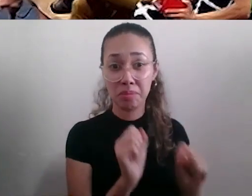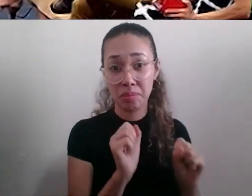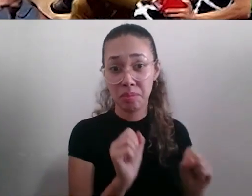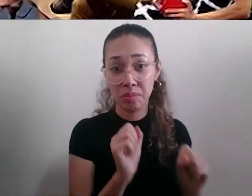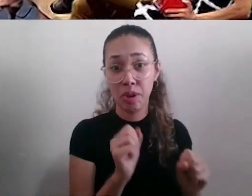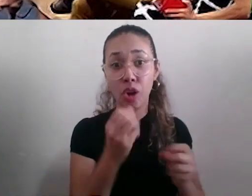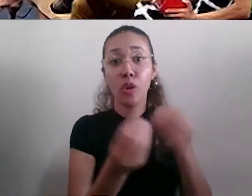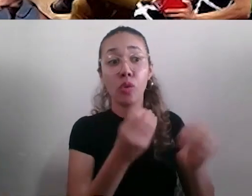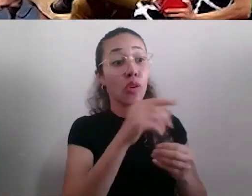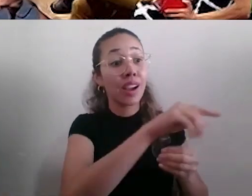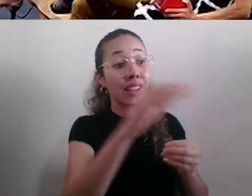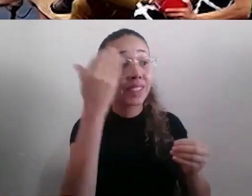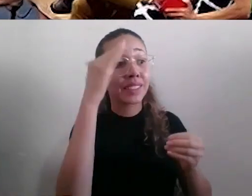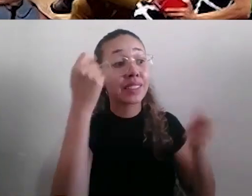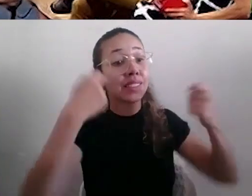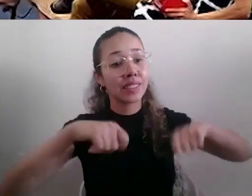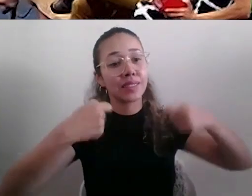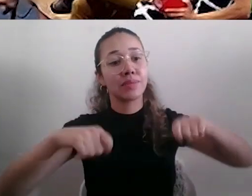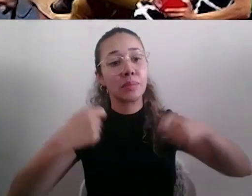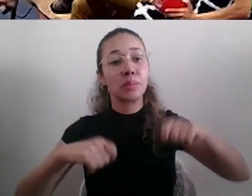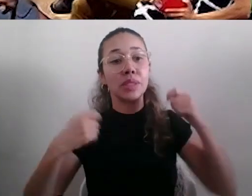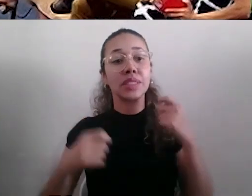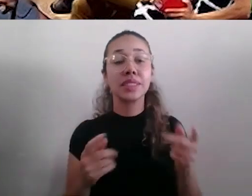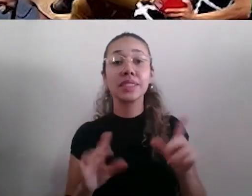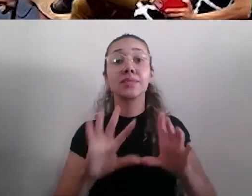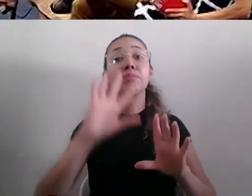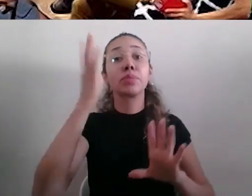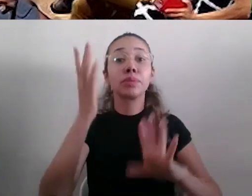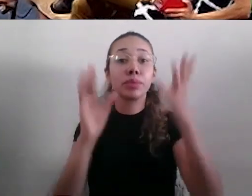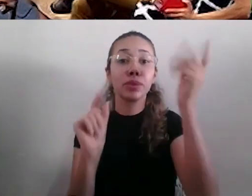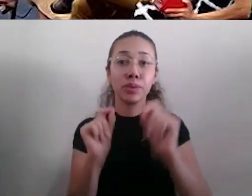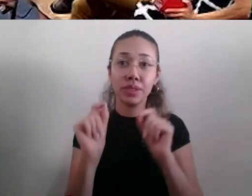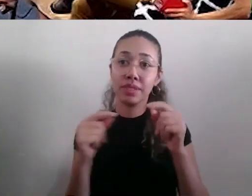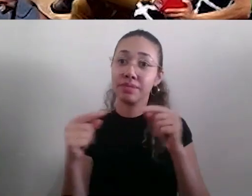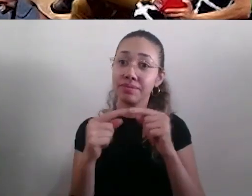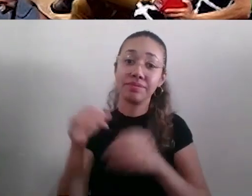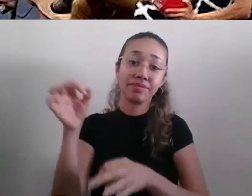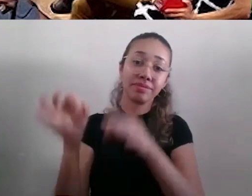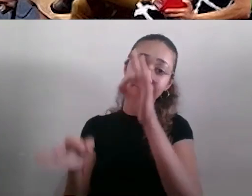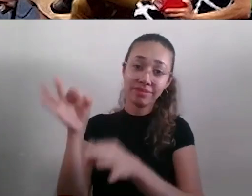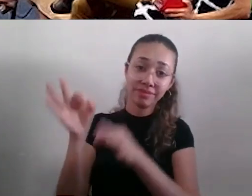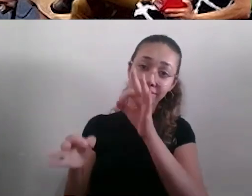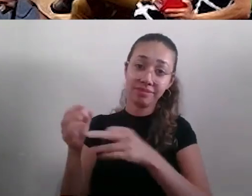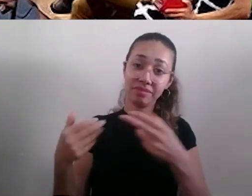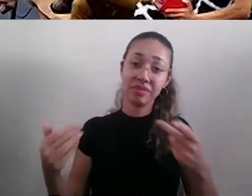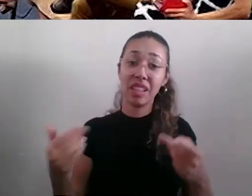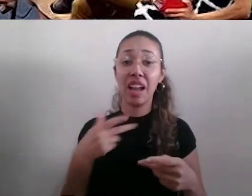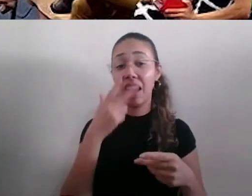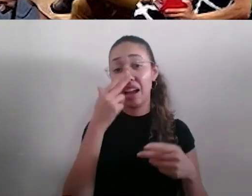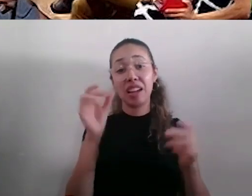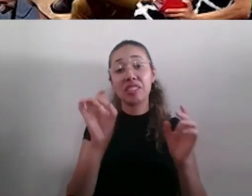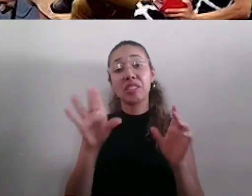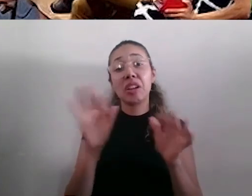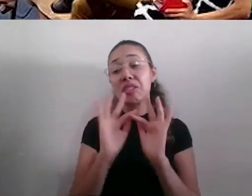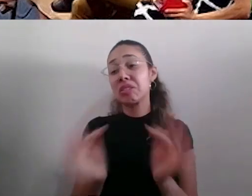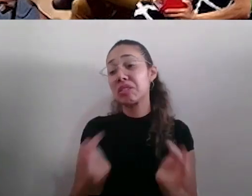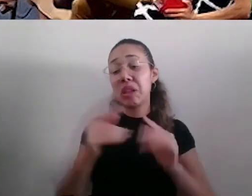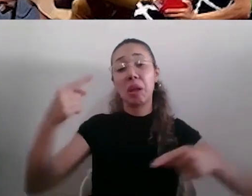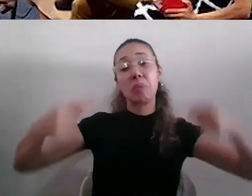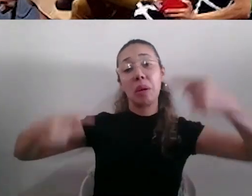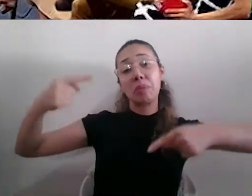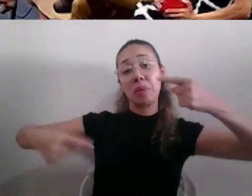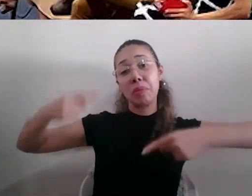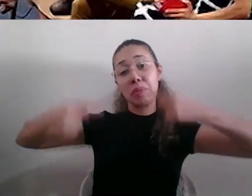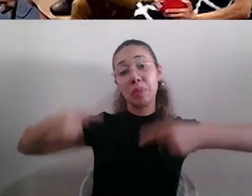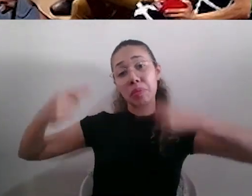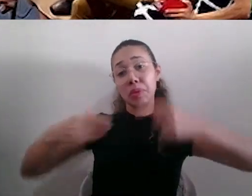é uma dessas questões jurídicas complexas que foram tratadas como se fosse um fla-flu entre o governo e o